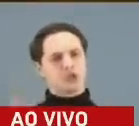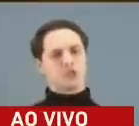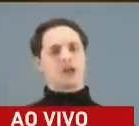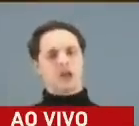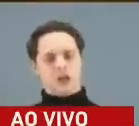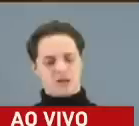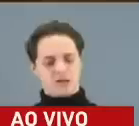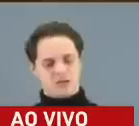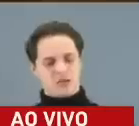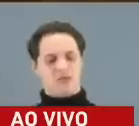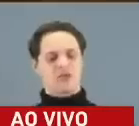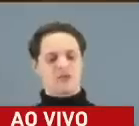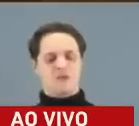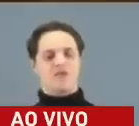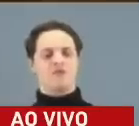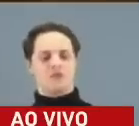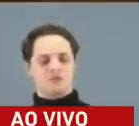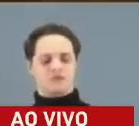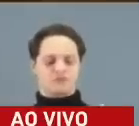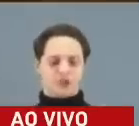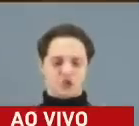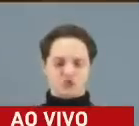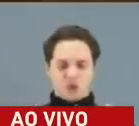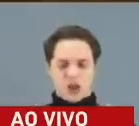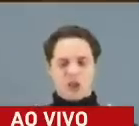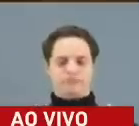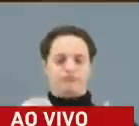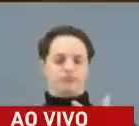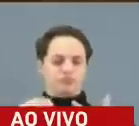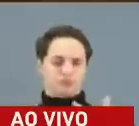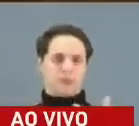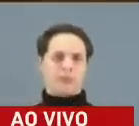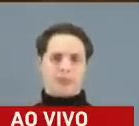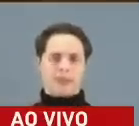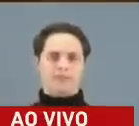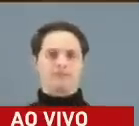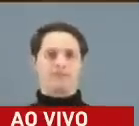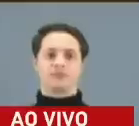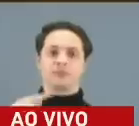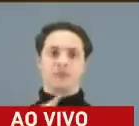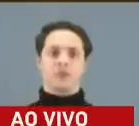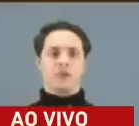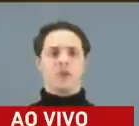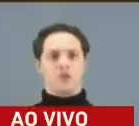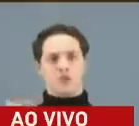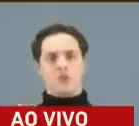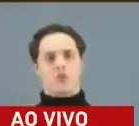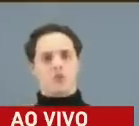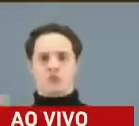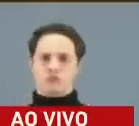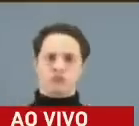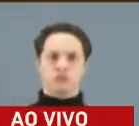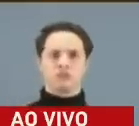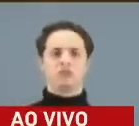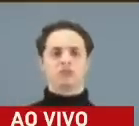condenação, depois anulada por questões processuais. Mas em relação à filha, que tinha ali alguns elementos que ela teria